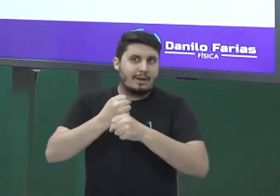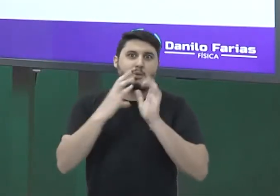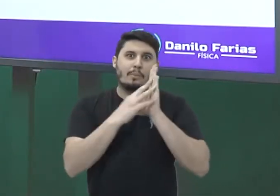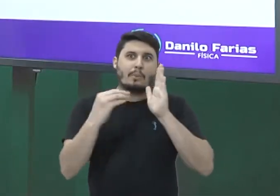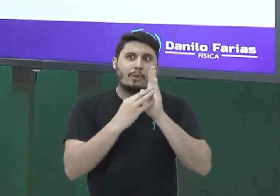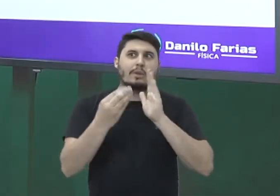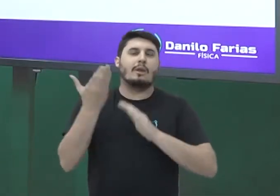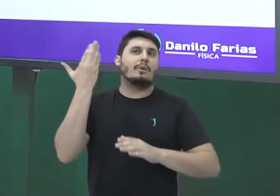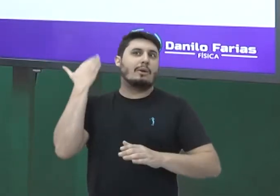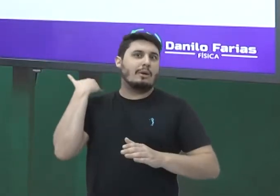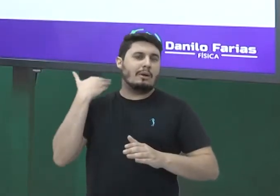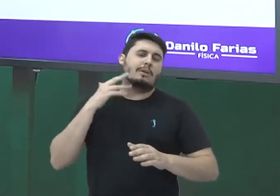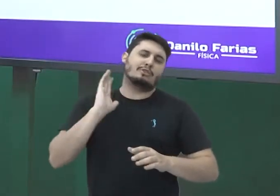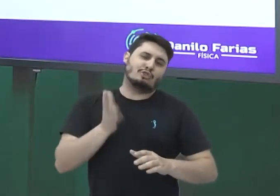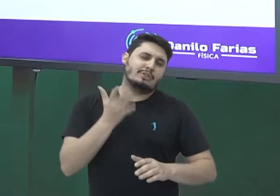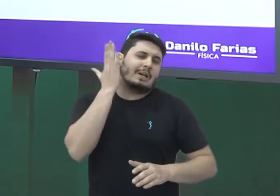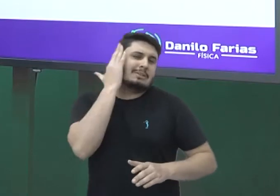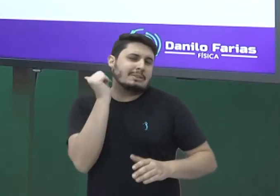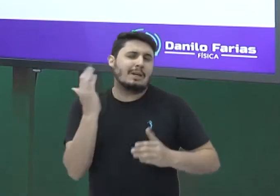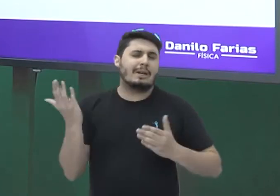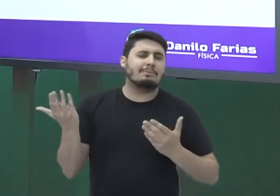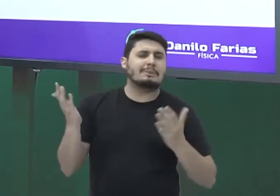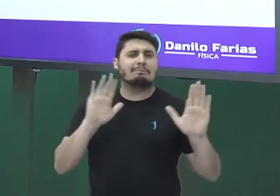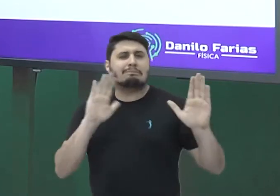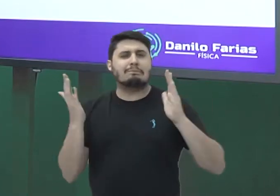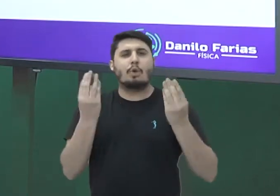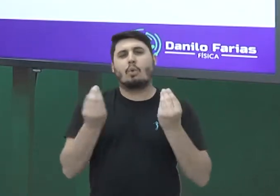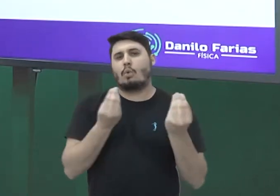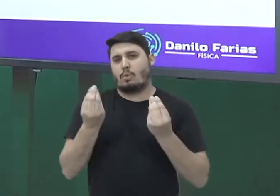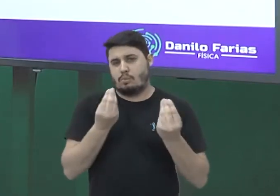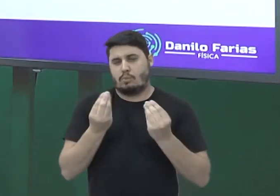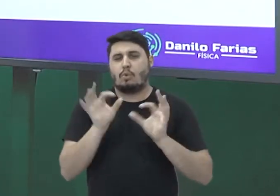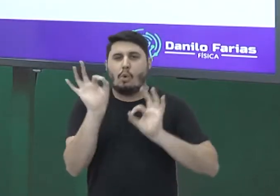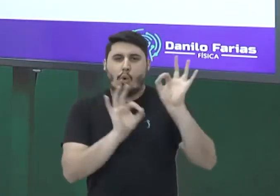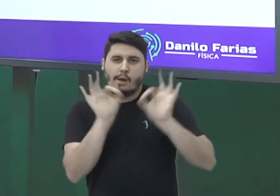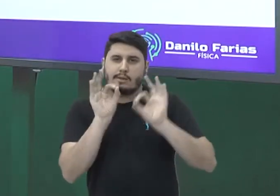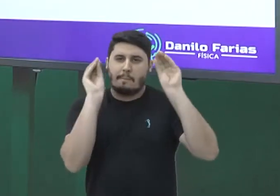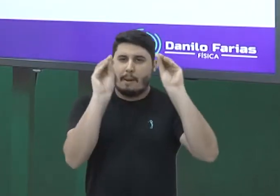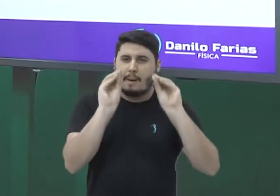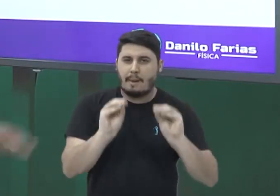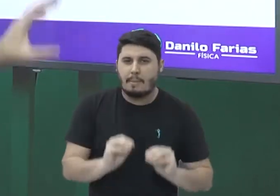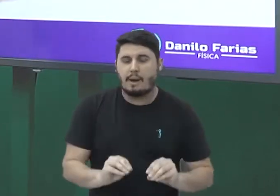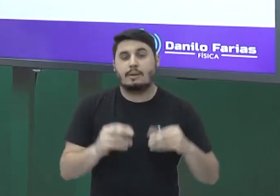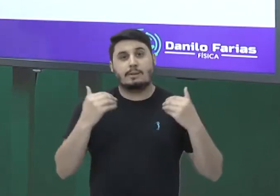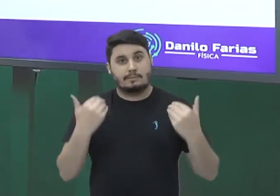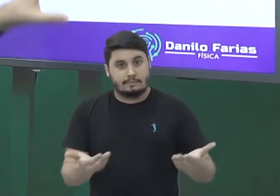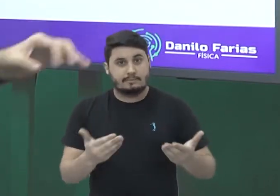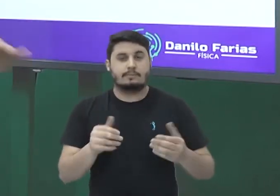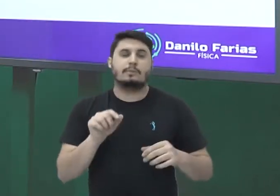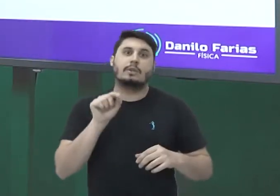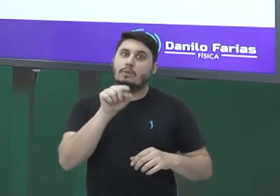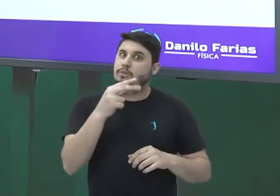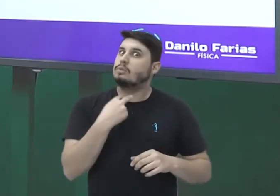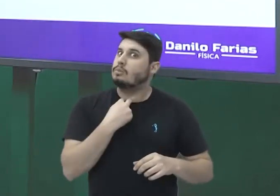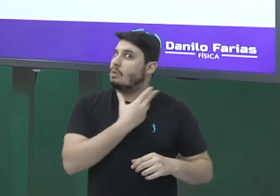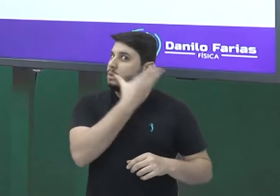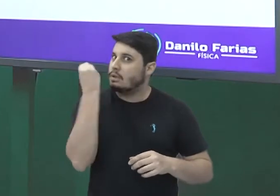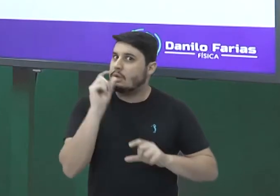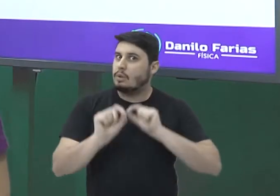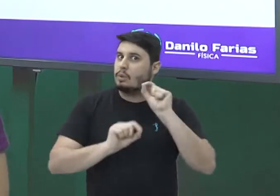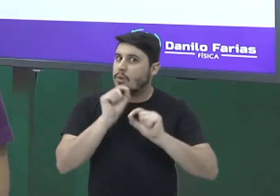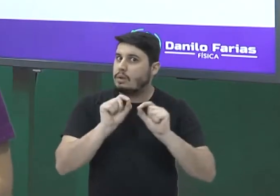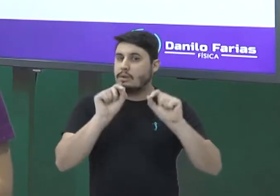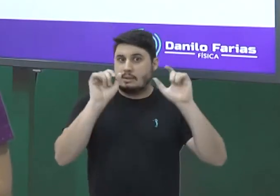e sabe mais ou menos o que é que eles costumam cobrar. E por isso, tu não pode se esquecer, eletromagnetismo é